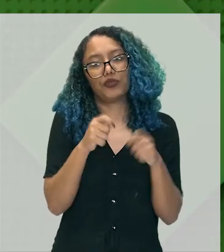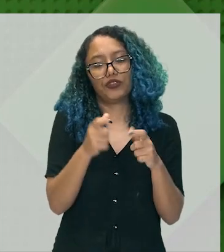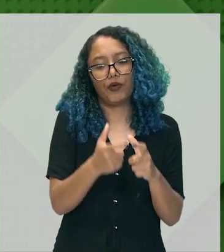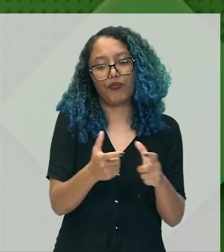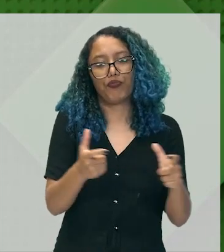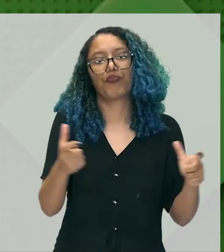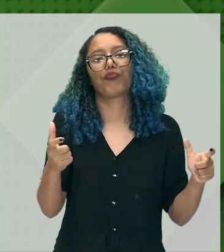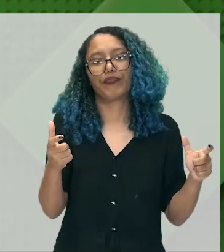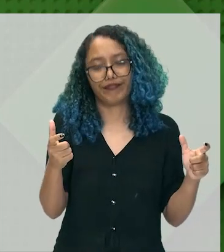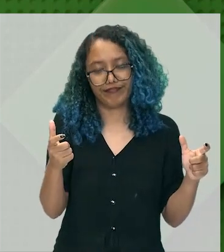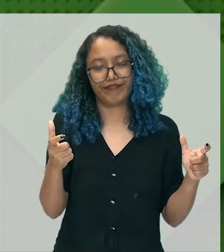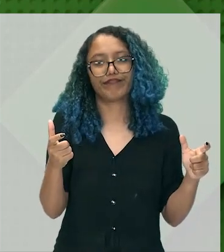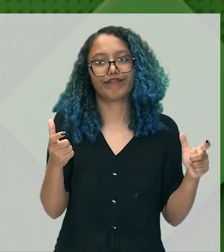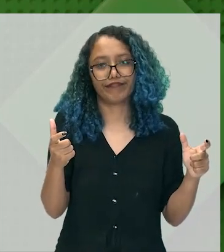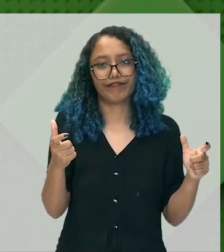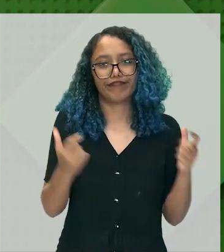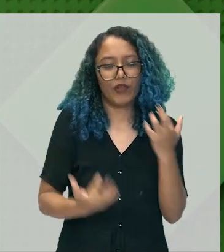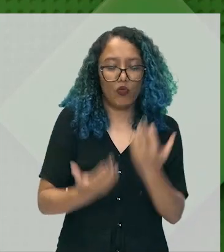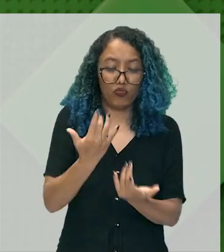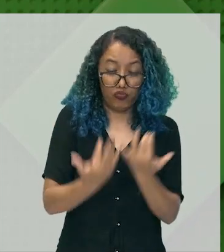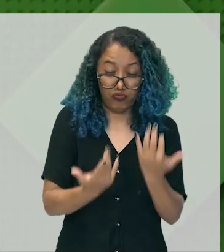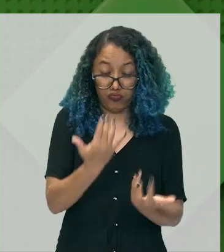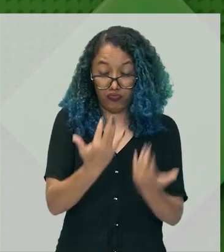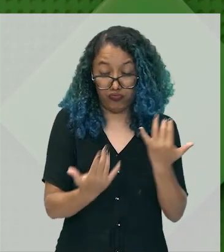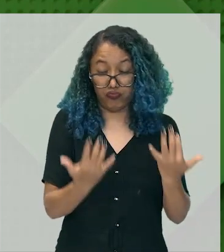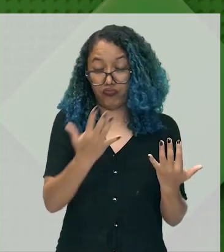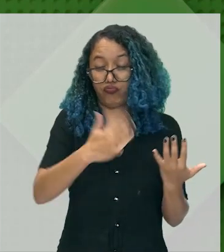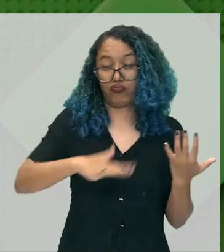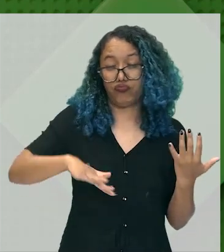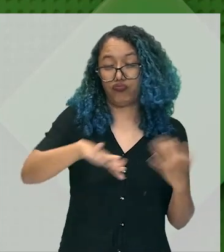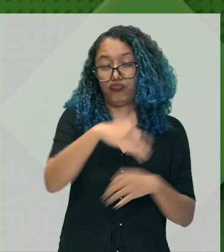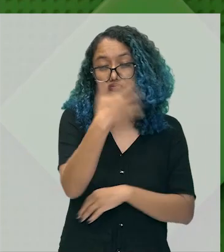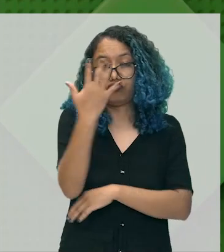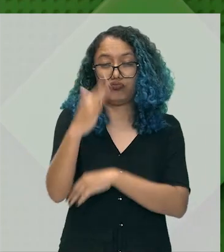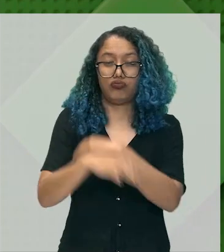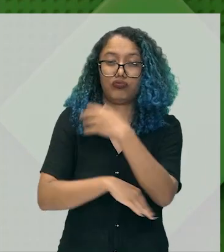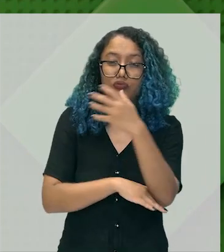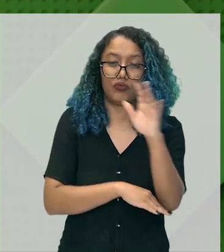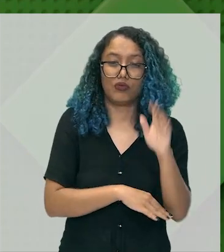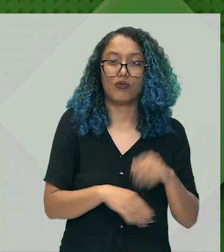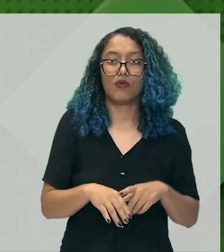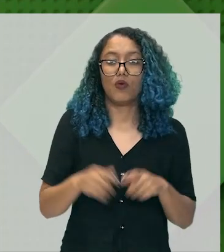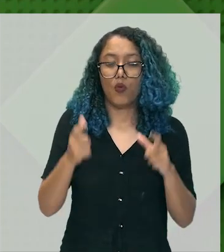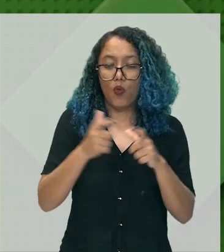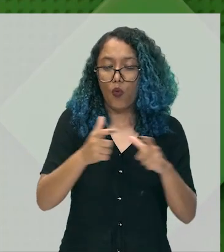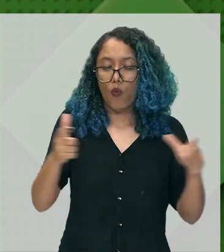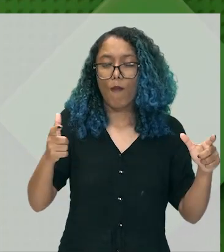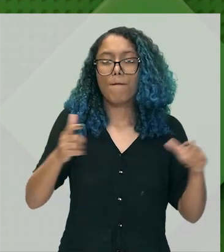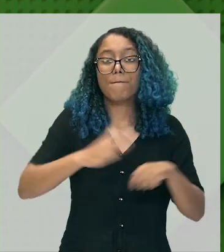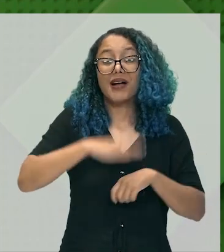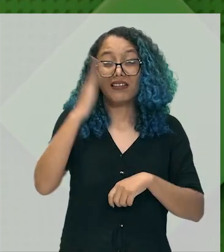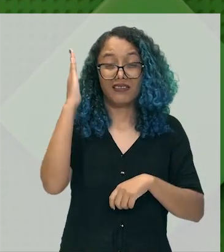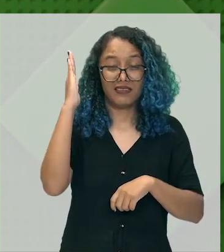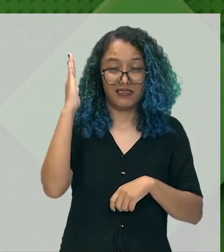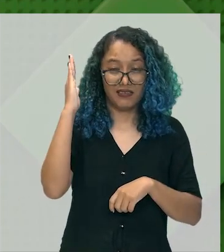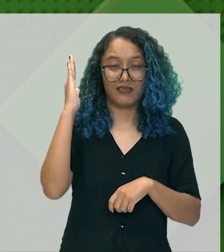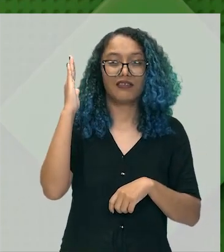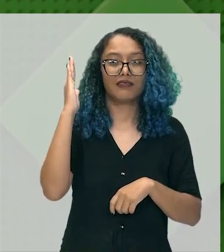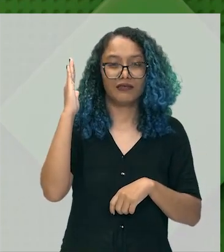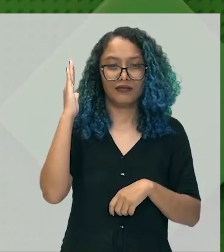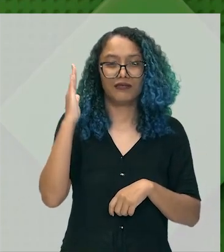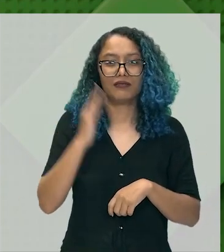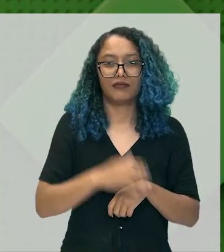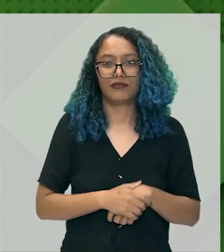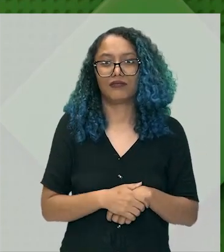ter um incêndio florestal, uma queimada em uma área, além do que